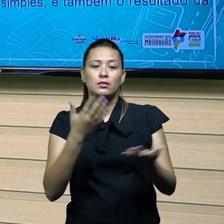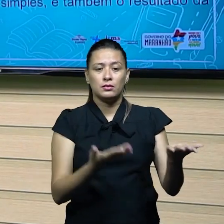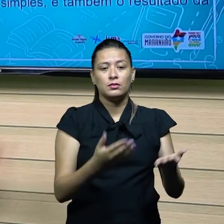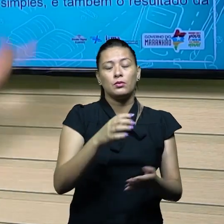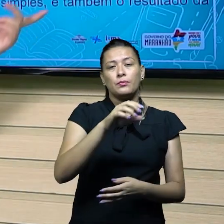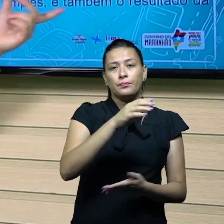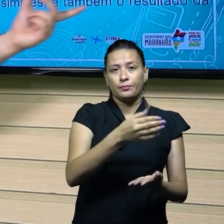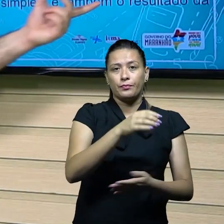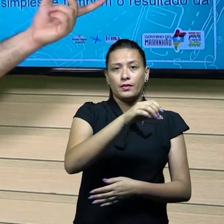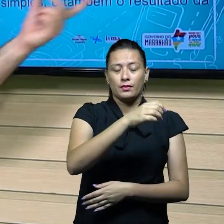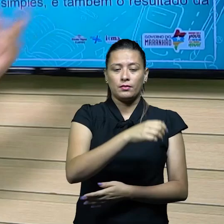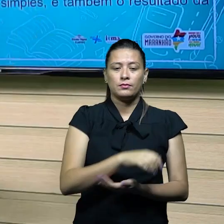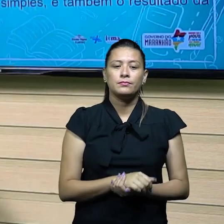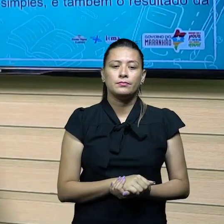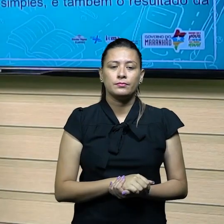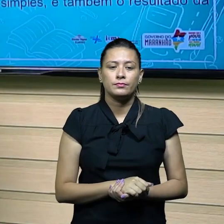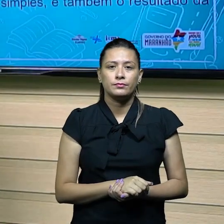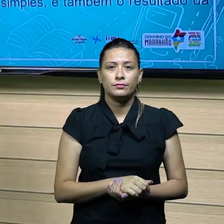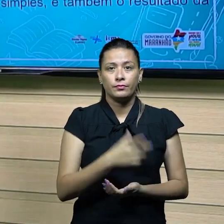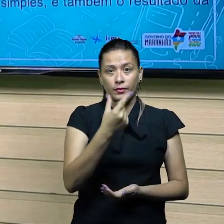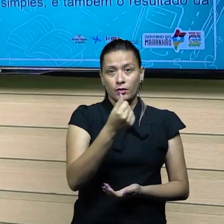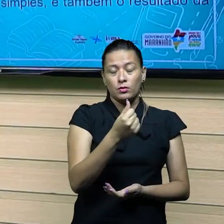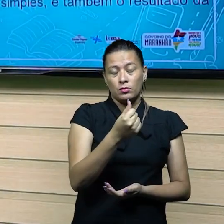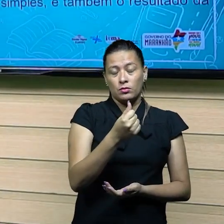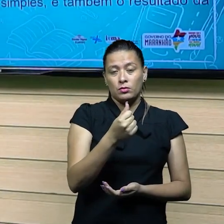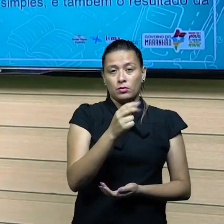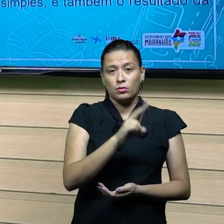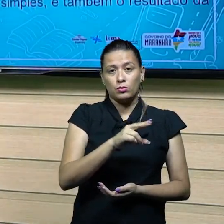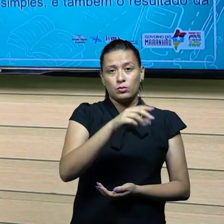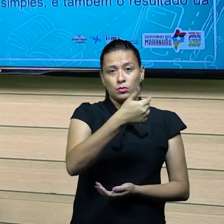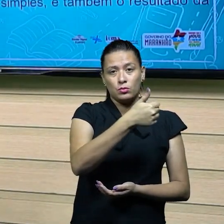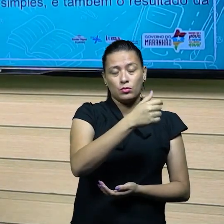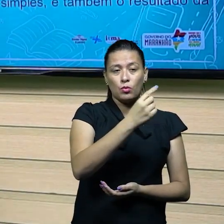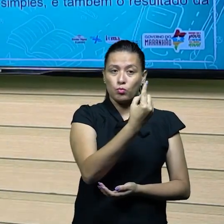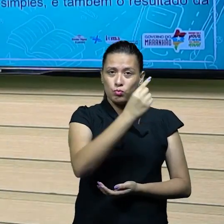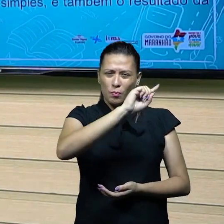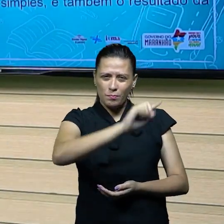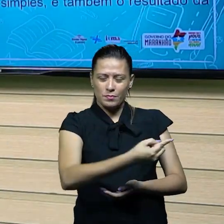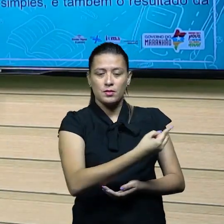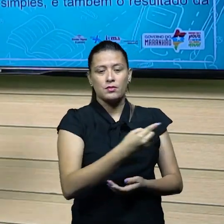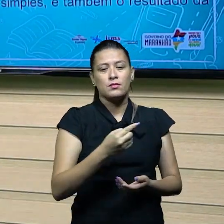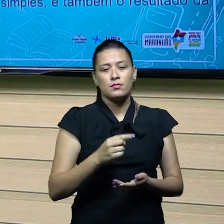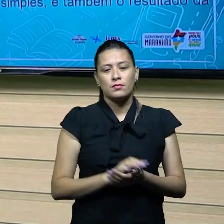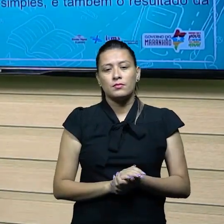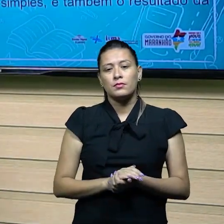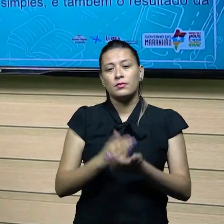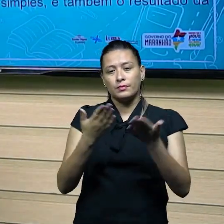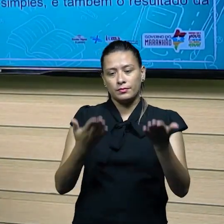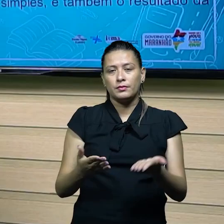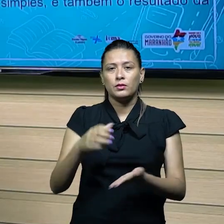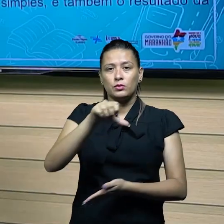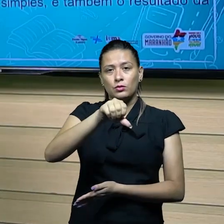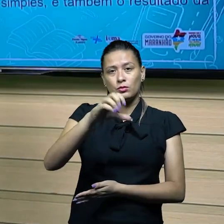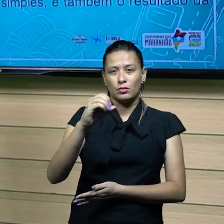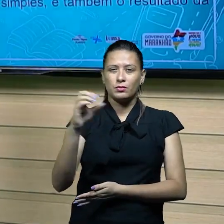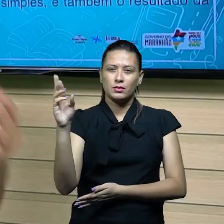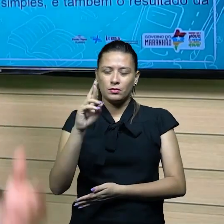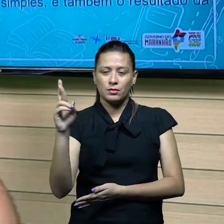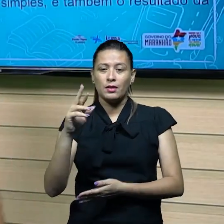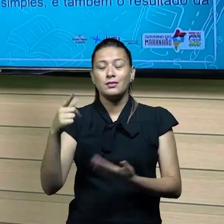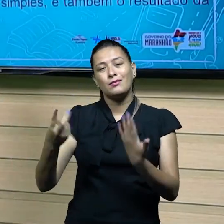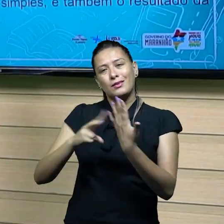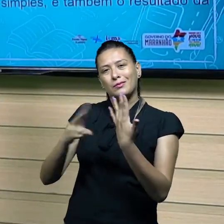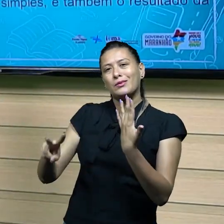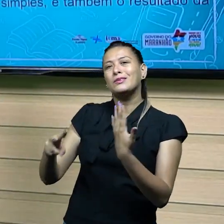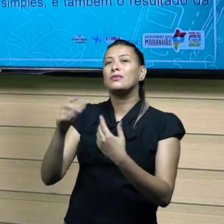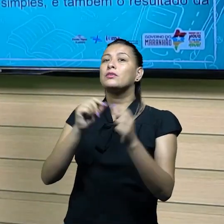de 900. Assim eu vou ter um prejuízo de R$100, tá? Então esse demonstrativo de resultado, ele analisa de maneira bem